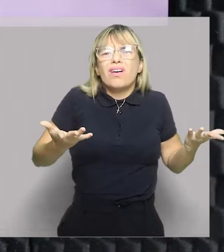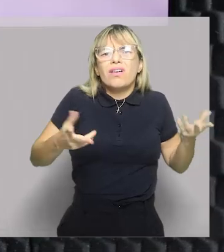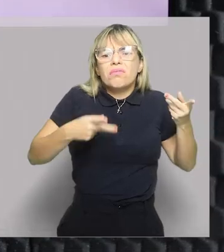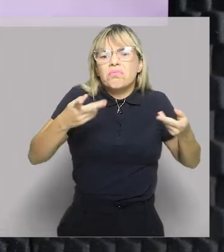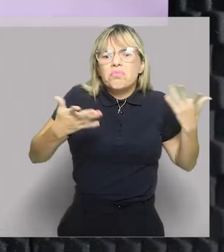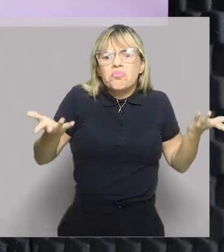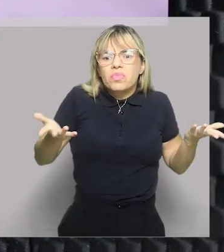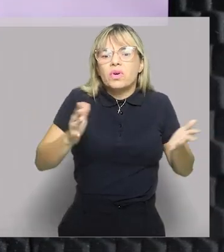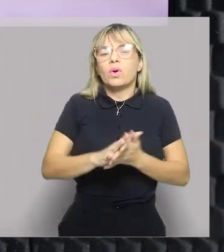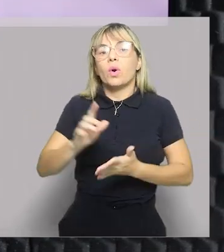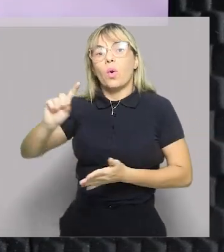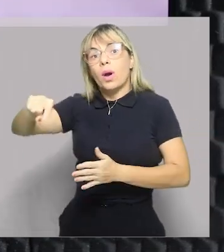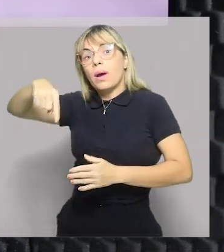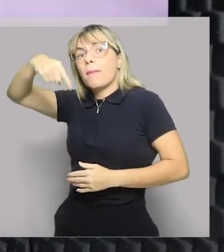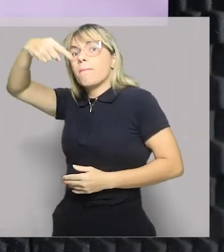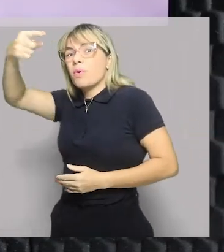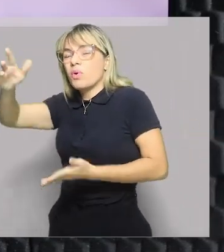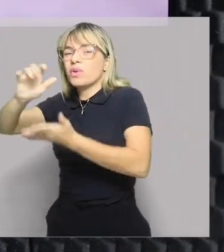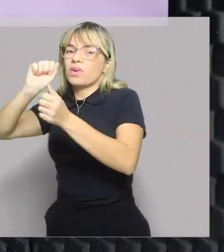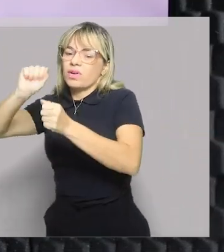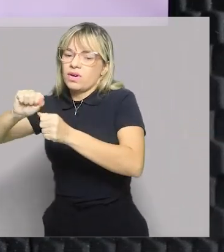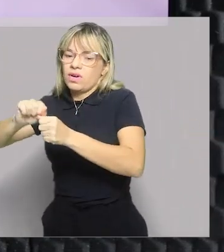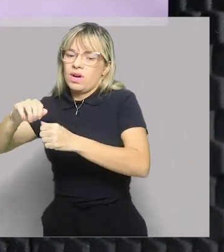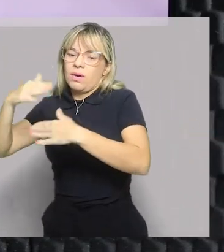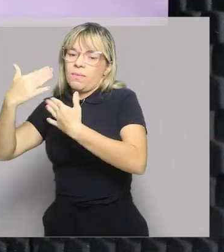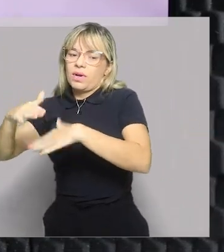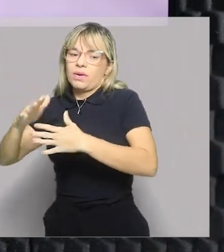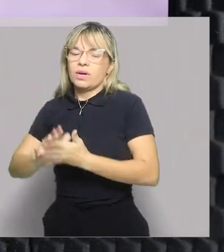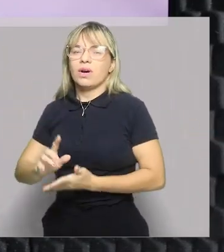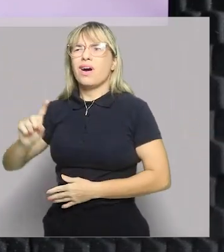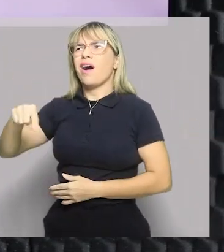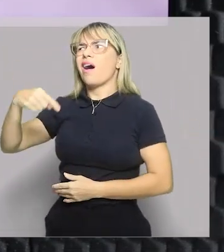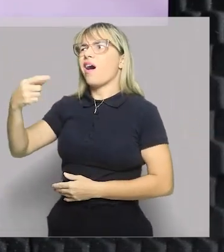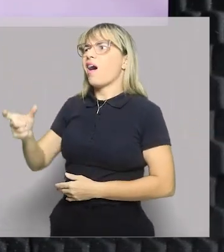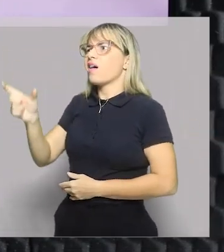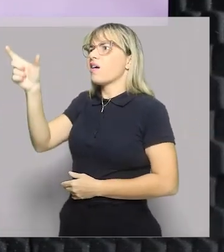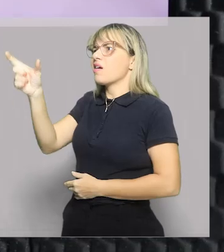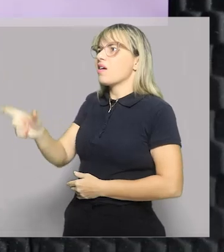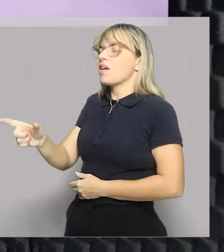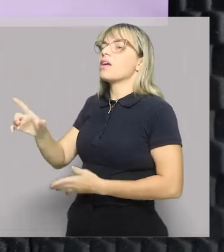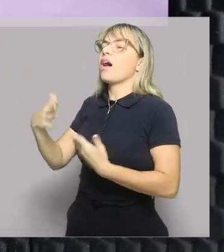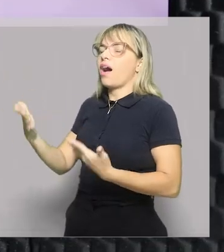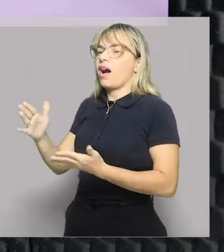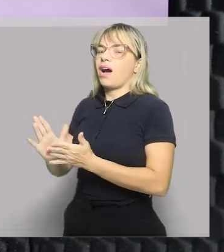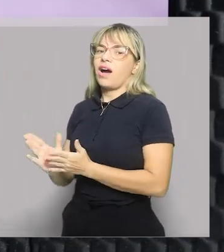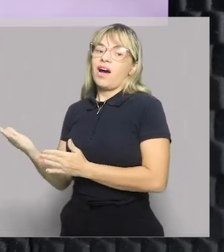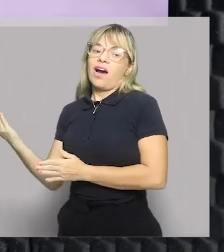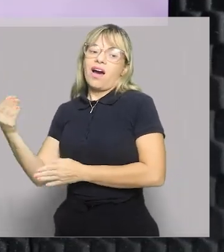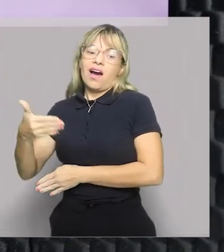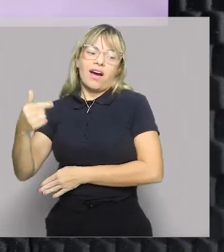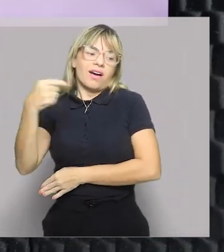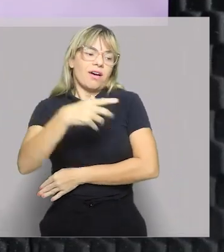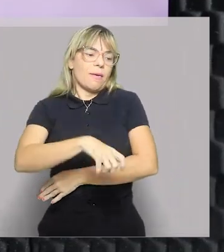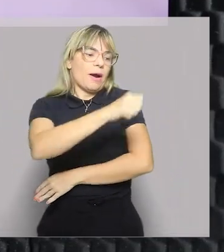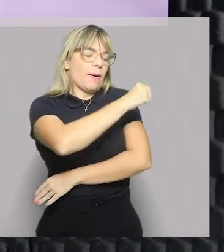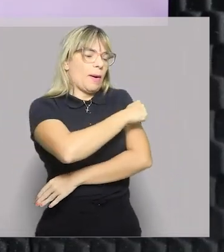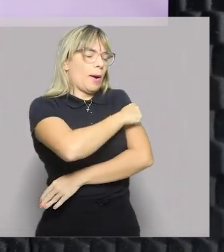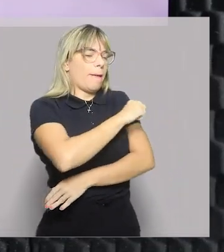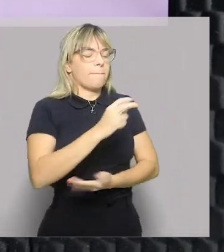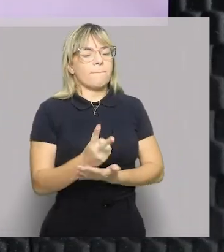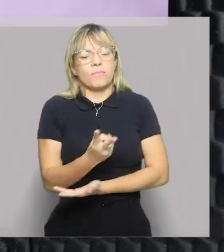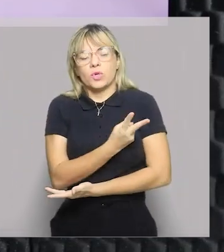O adiamento da prova. A quem? Aos alunos. Tá? Então, você vê a ocorrência de